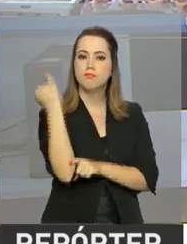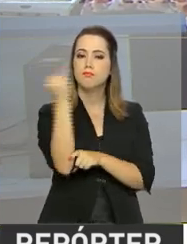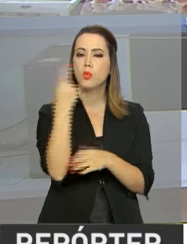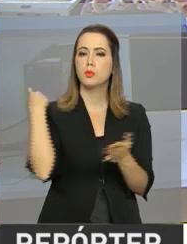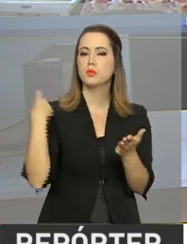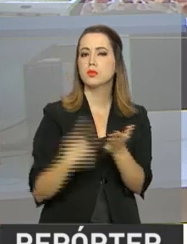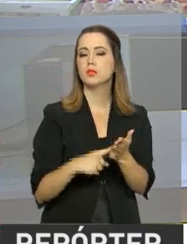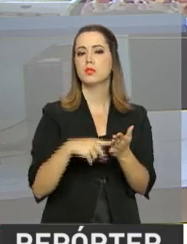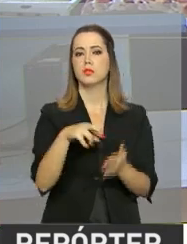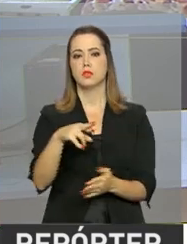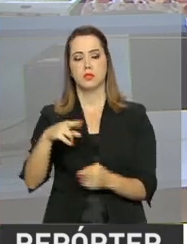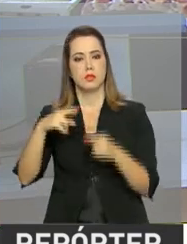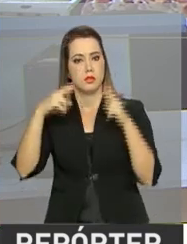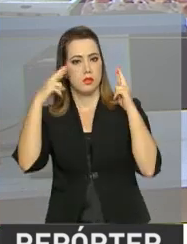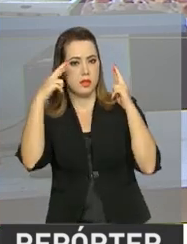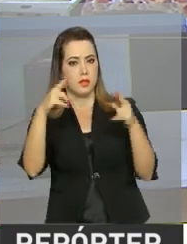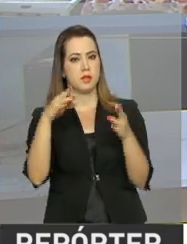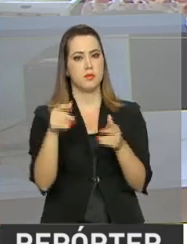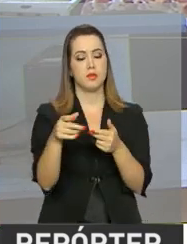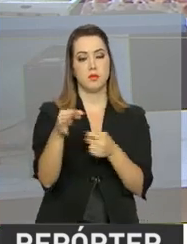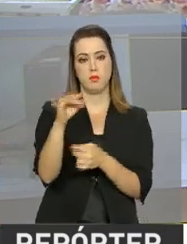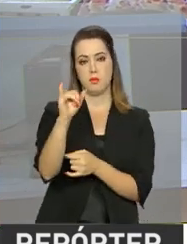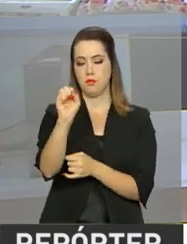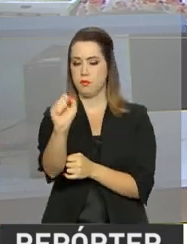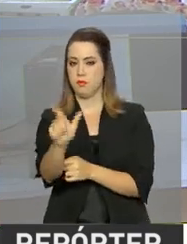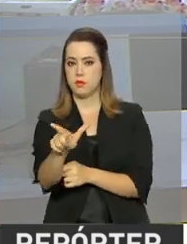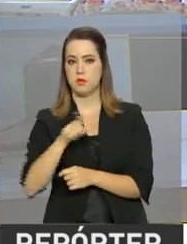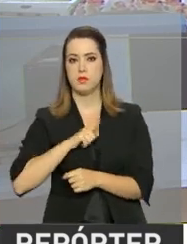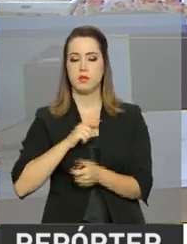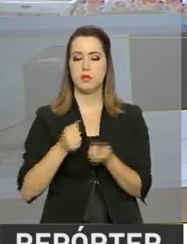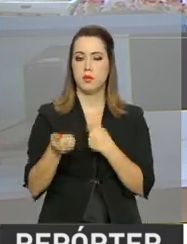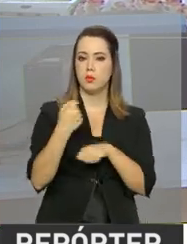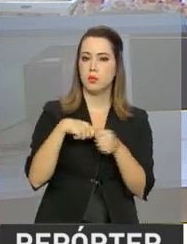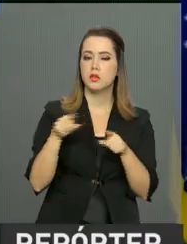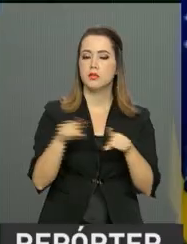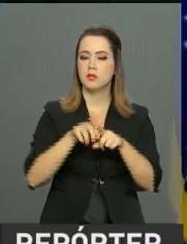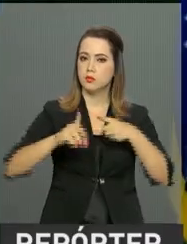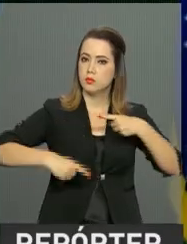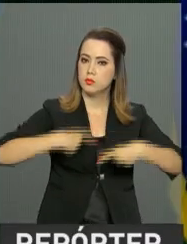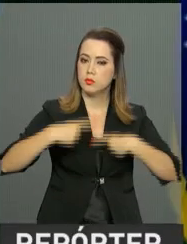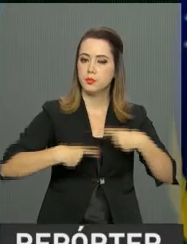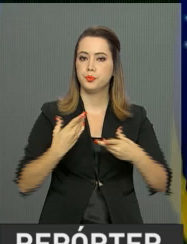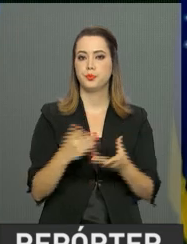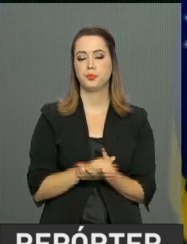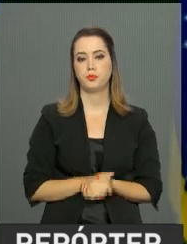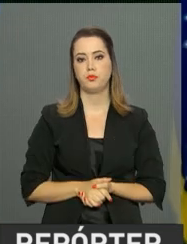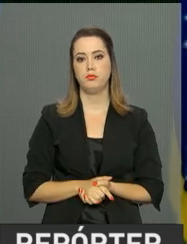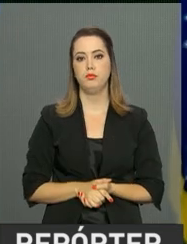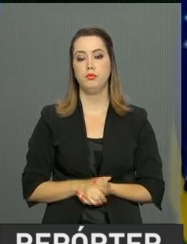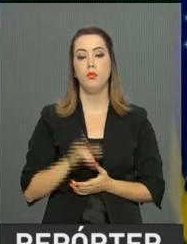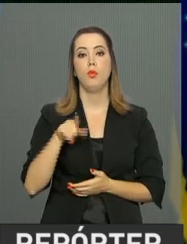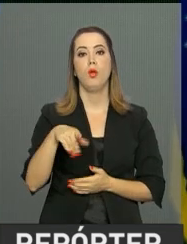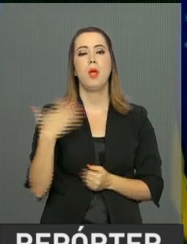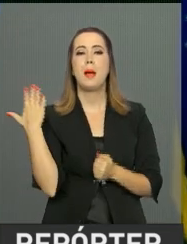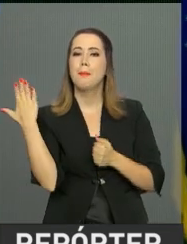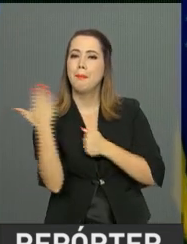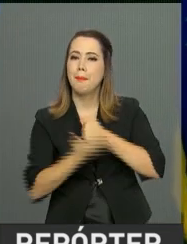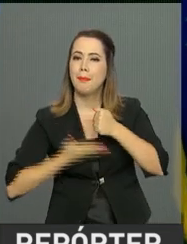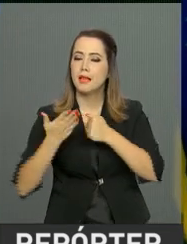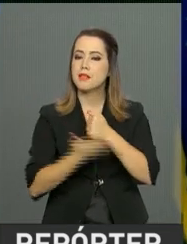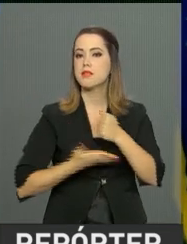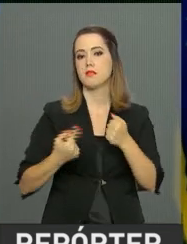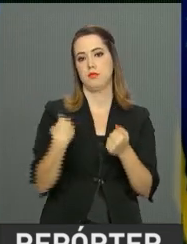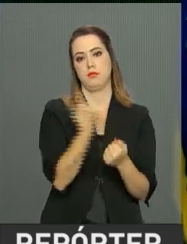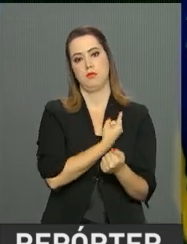governo é a responsabilidade fiscal, monetária e política. O fundamento central do nosso